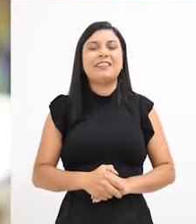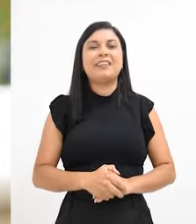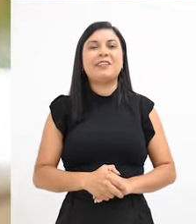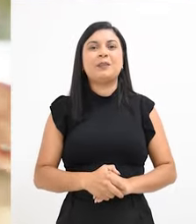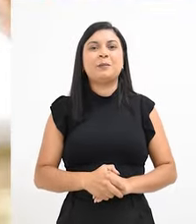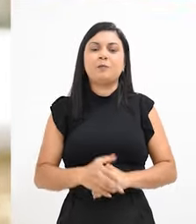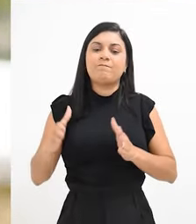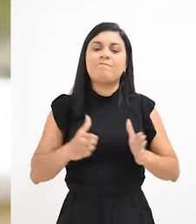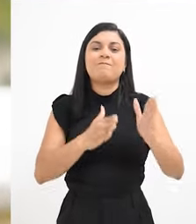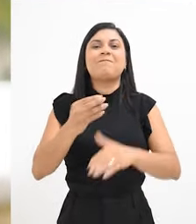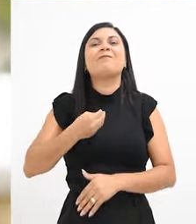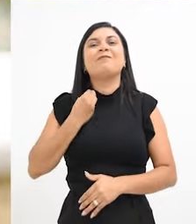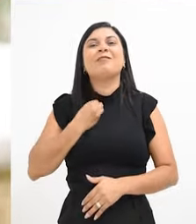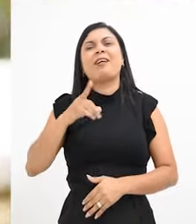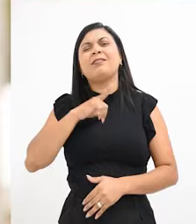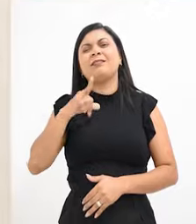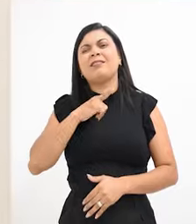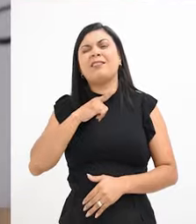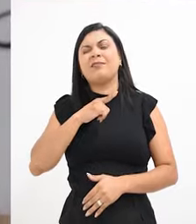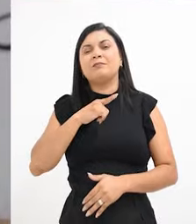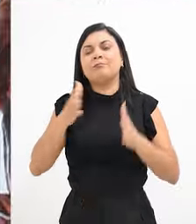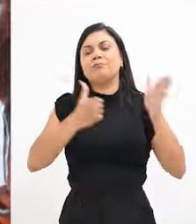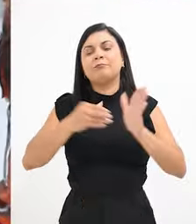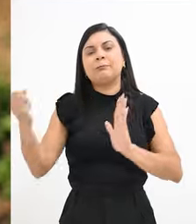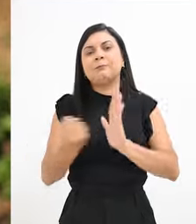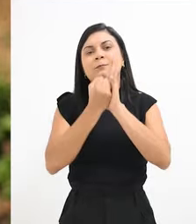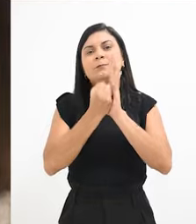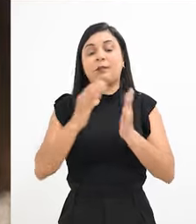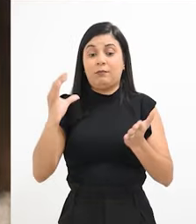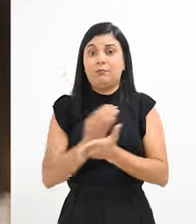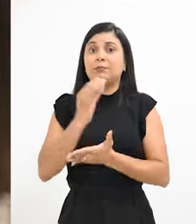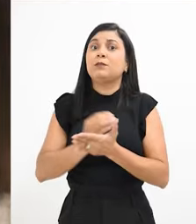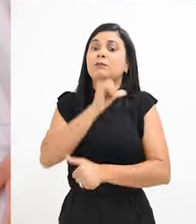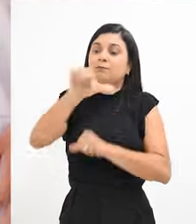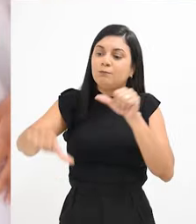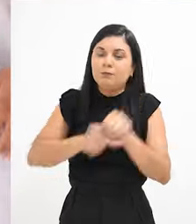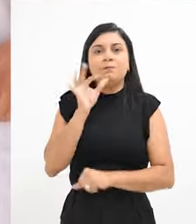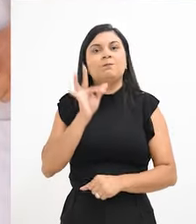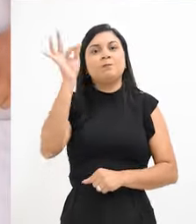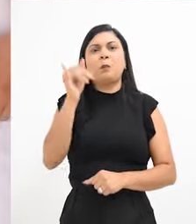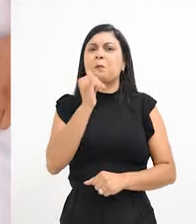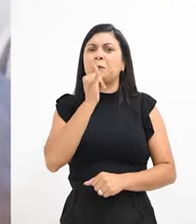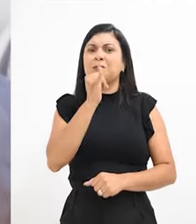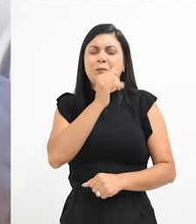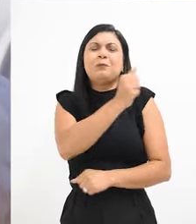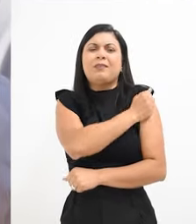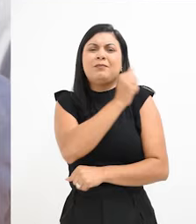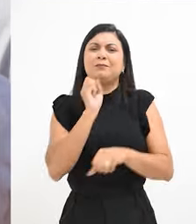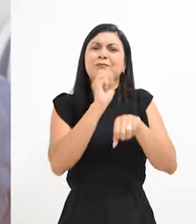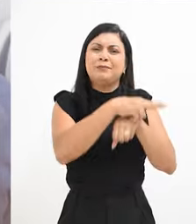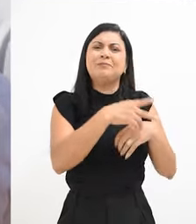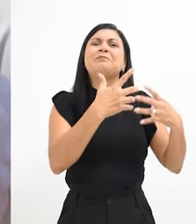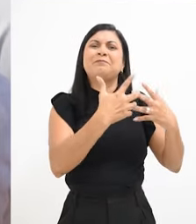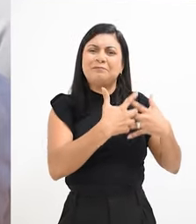Na jornada da vida, há momentos que se destacam, capítulos que moldam nosso destino, como a entrada de um estudante em uma instituição